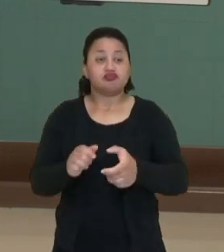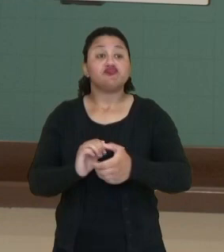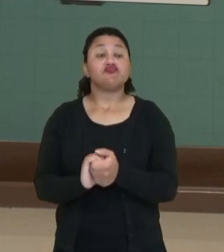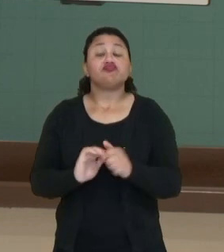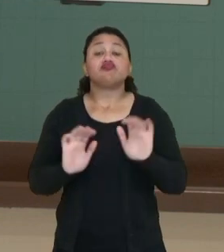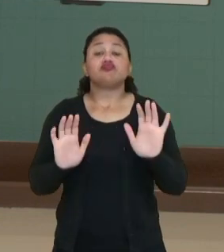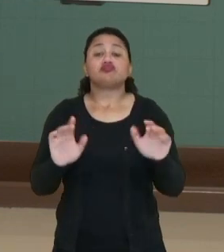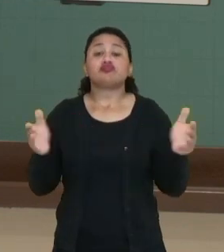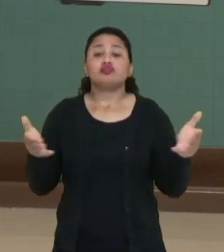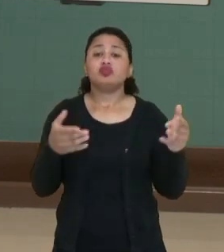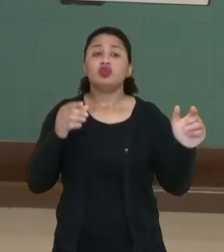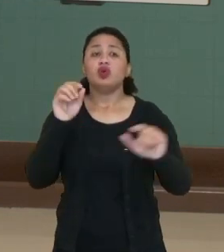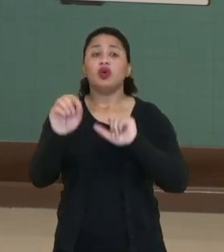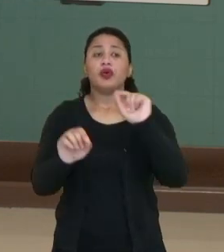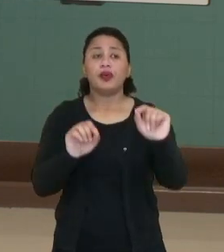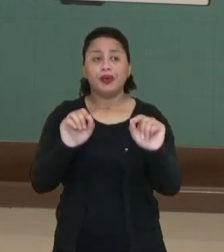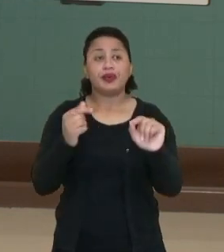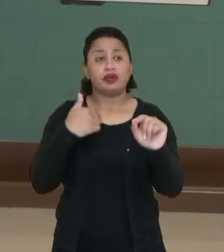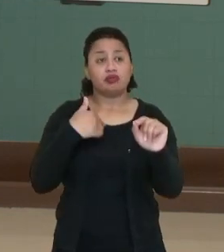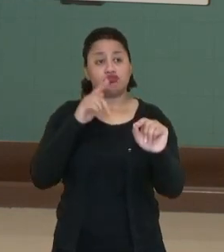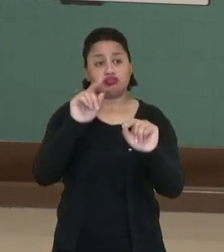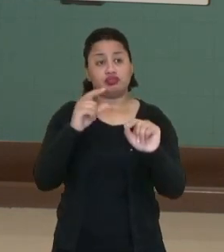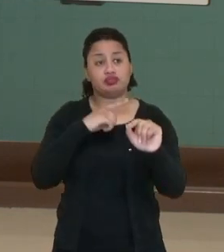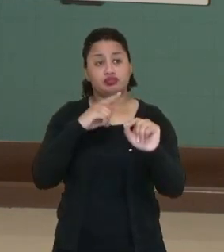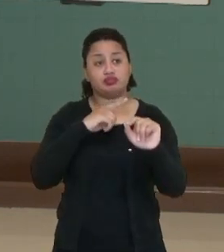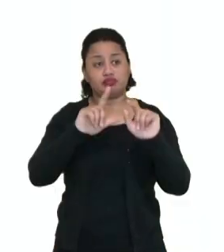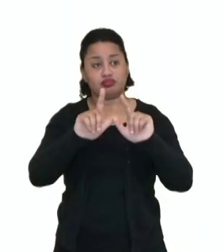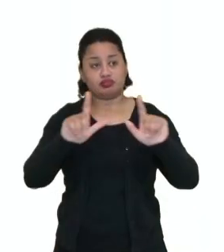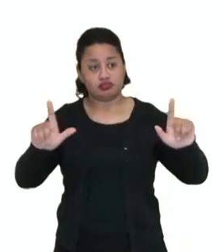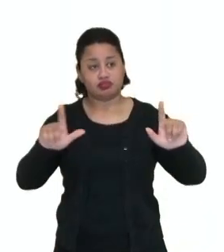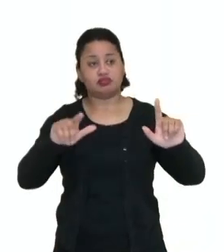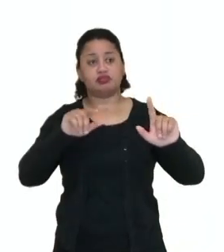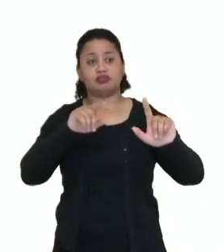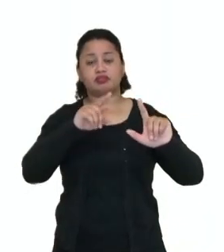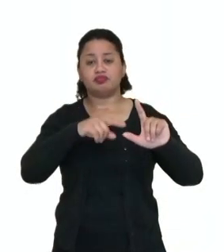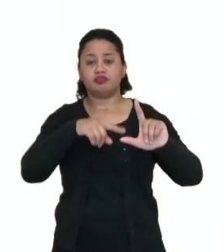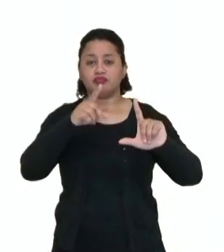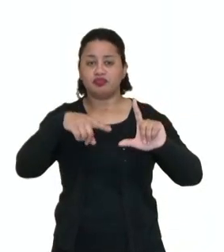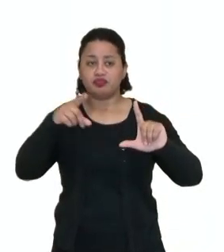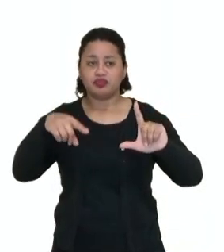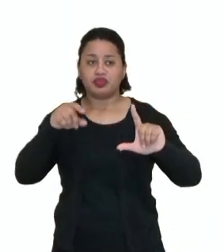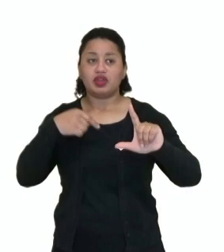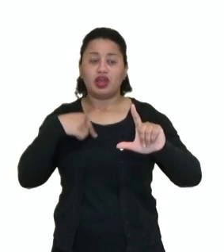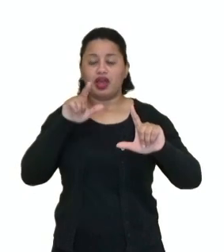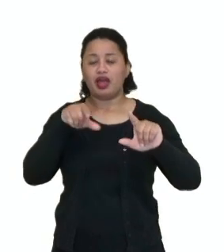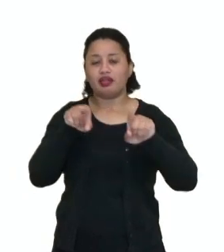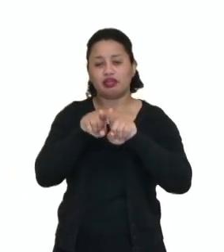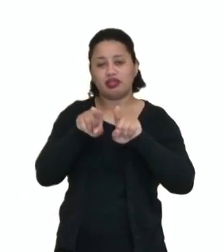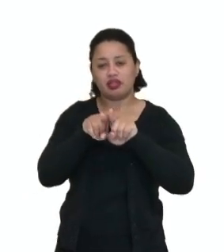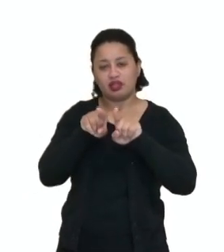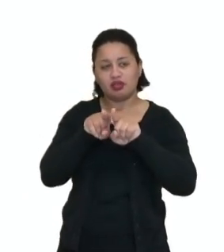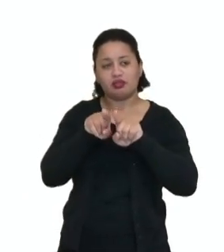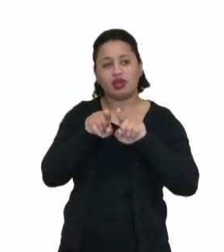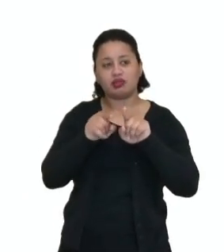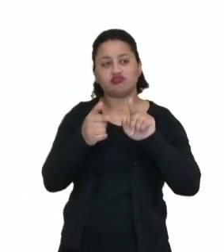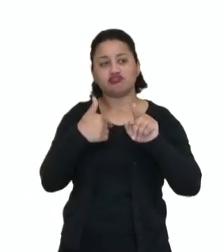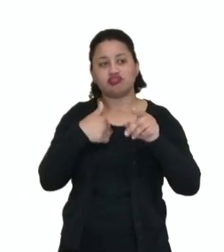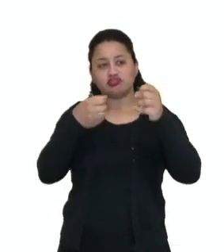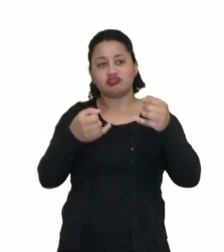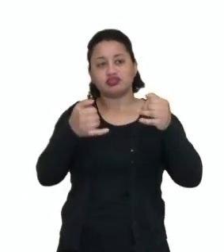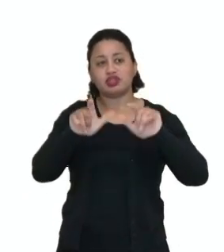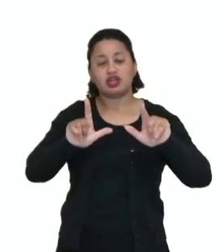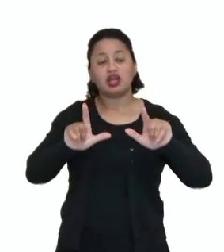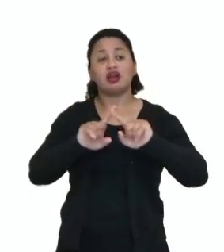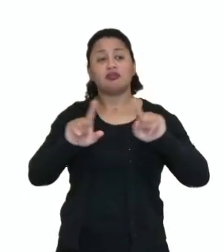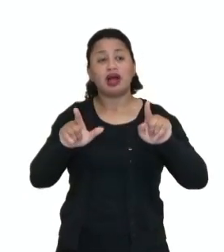Agora eu quero chamar a sua atenção para esse quadrinho aqui, que é basicamente sobre isso que nós acabamos de falar, só